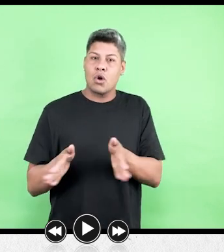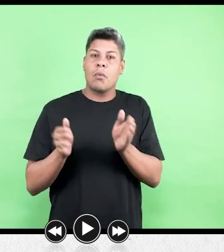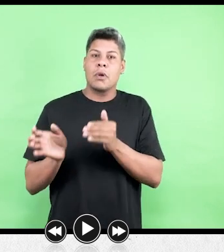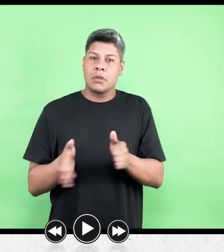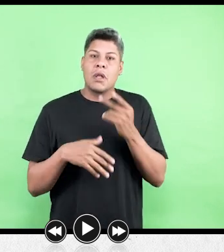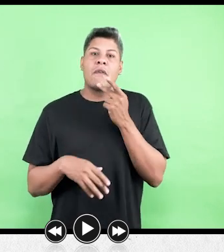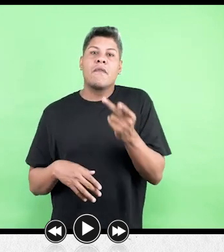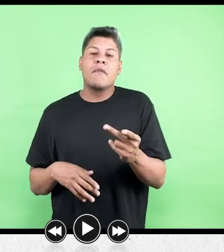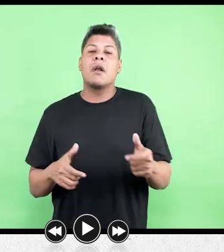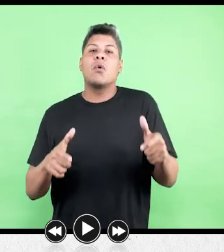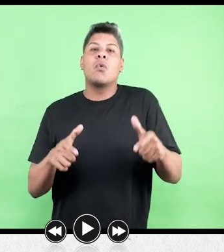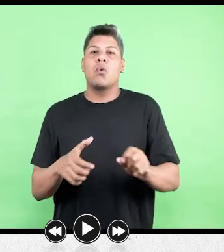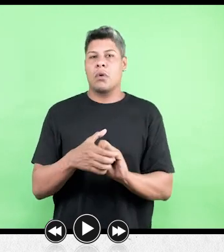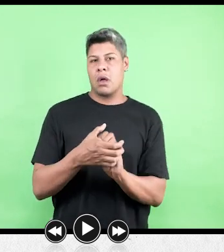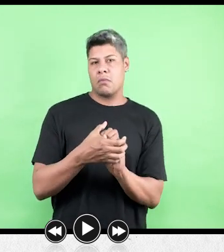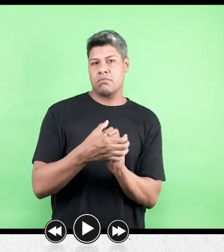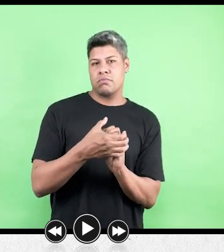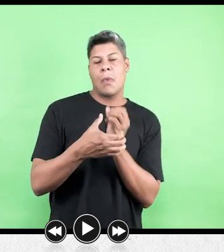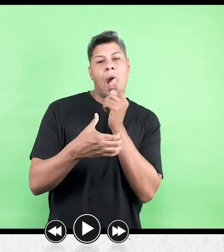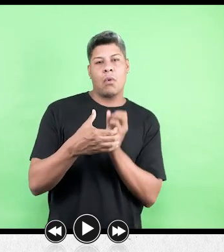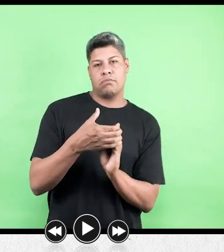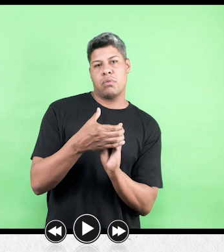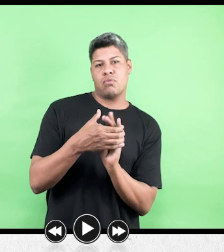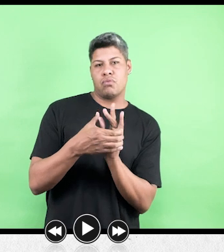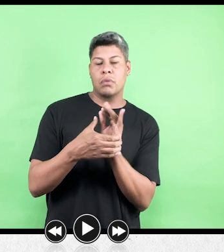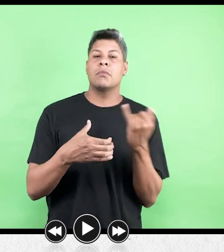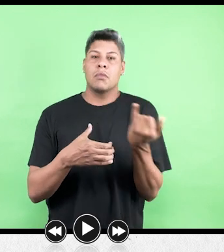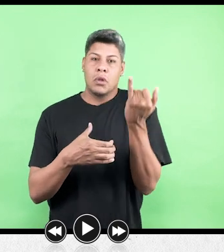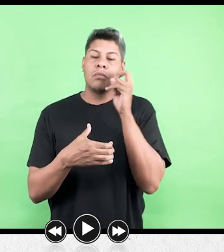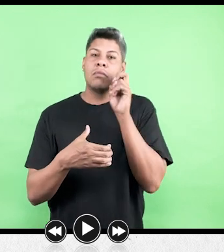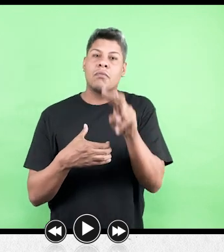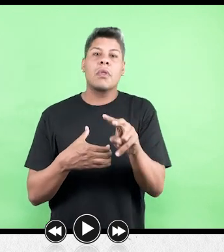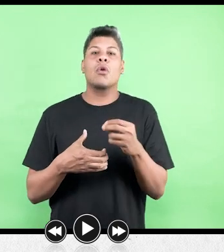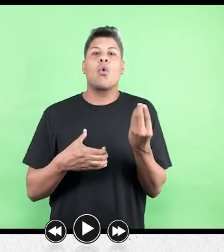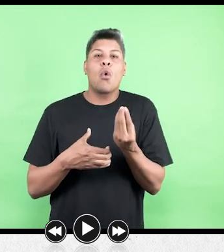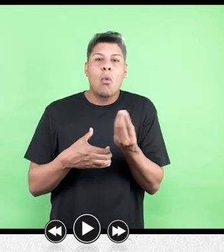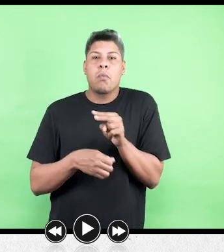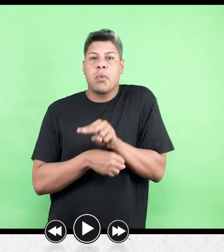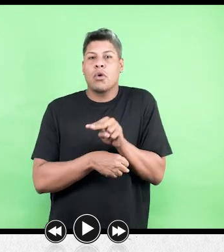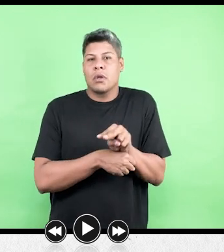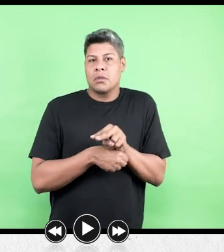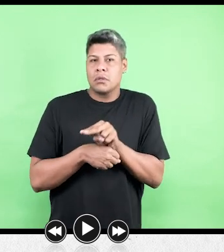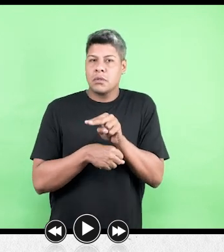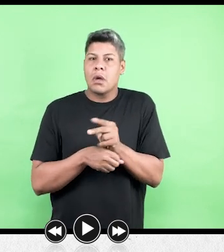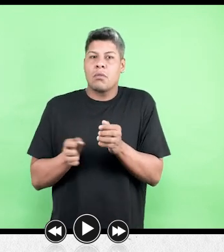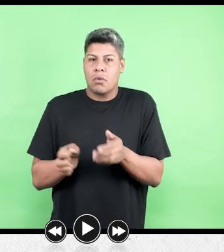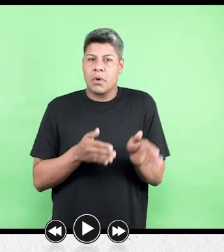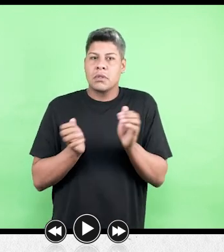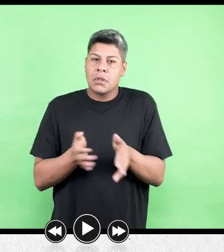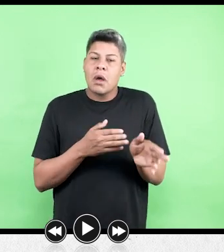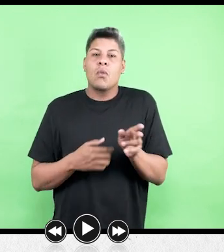fala de manancial e captação de água, é importante a gente verificar toda a parte de preservação e proteção, operação e